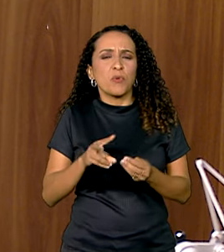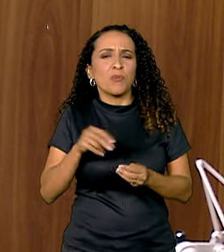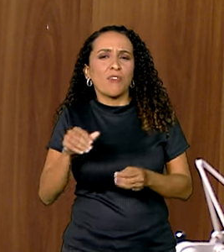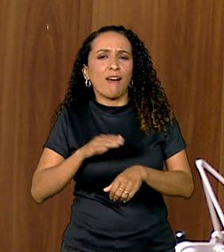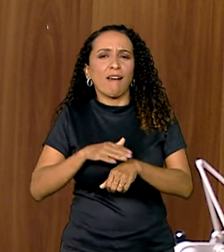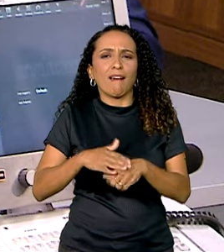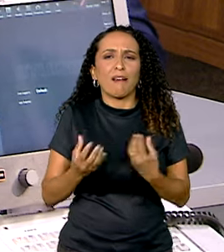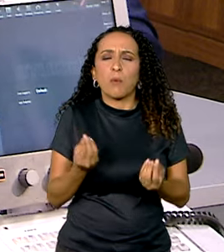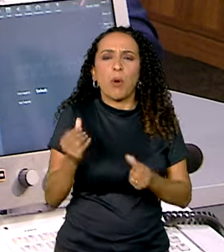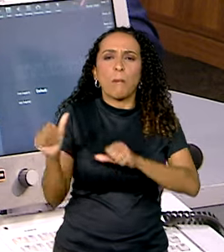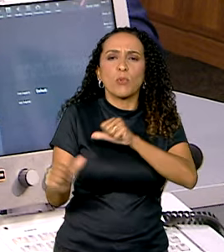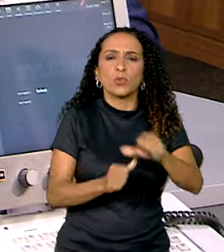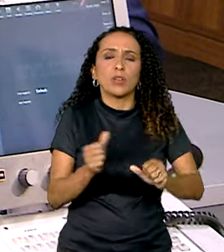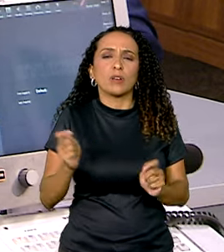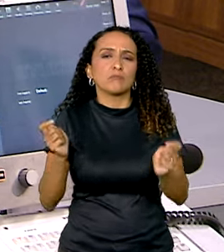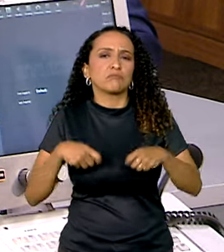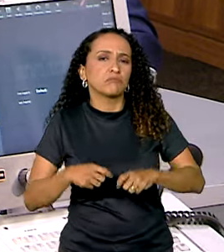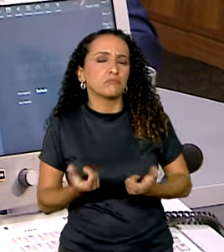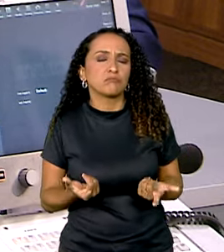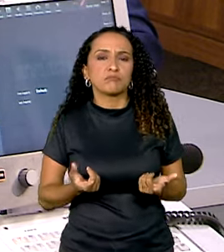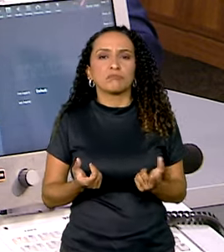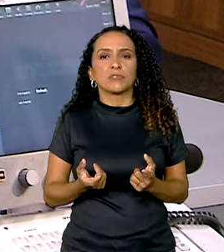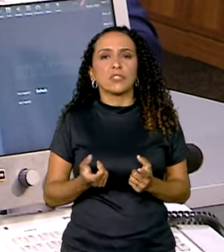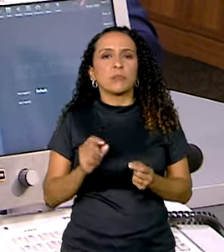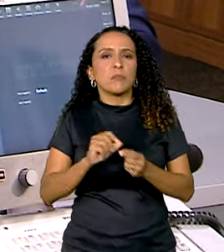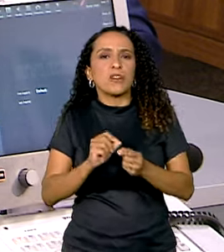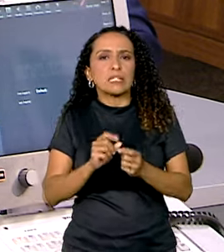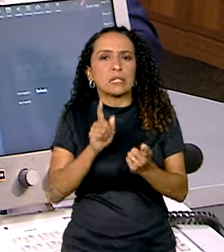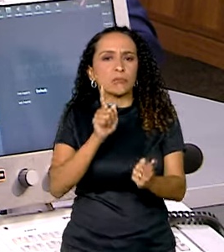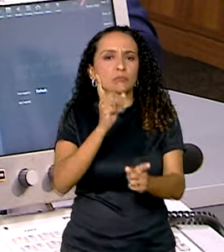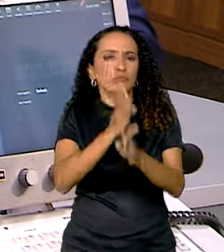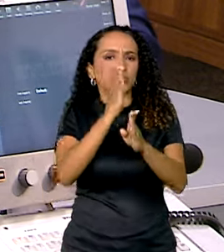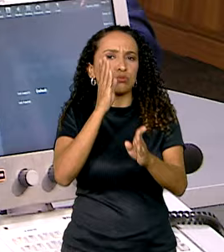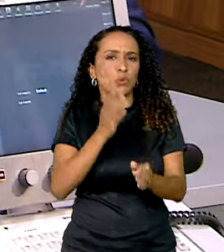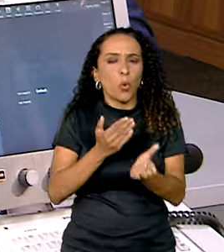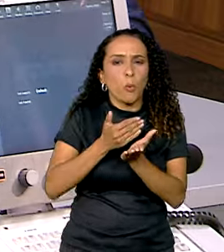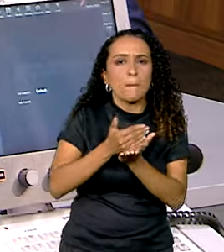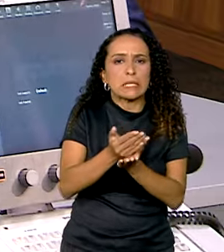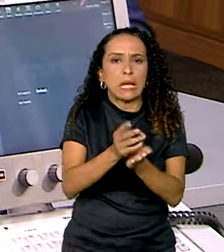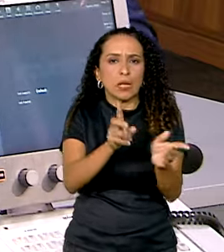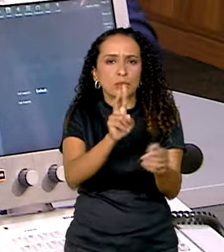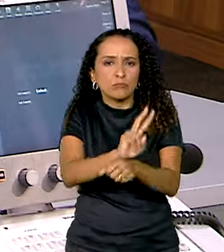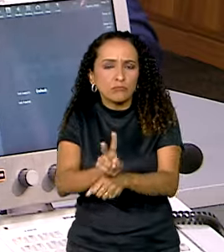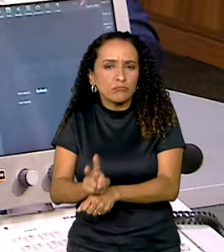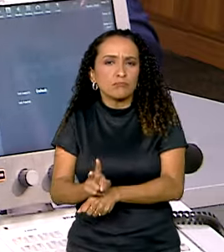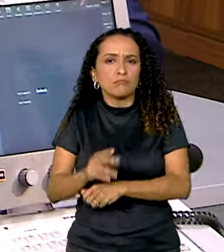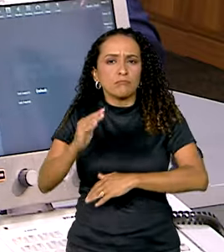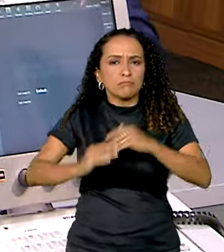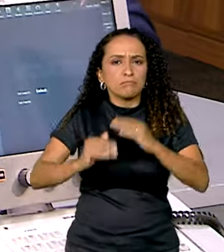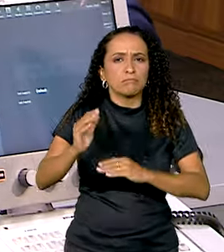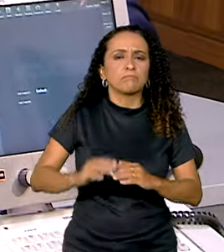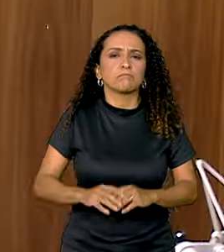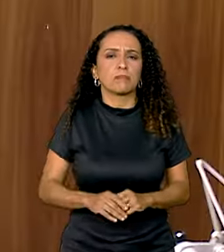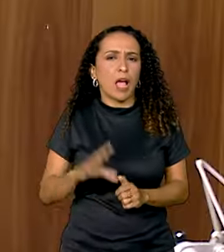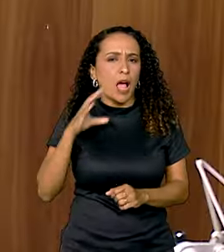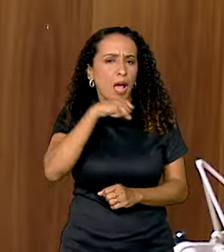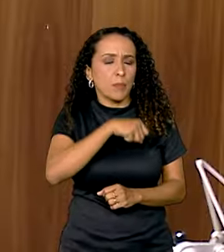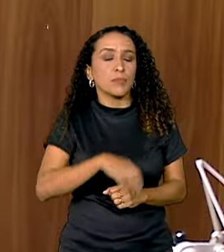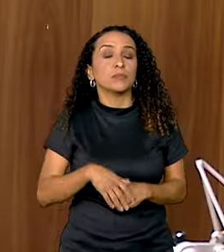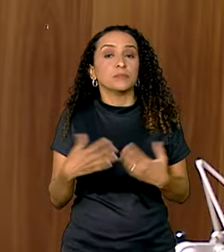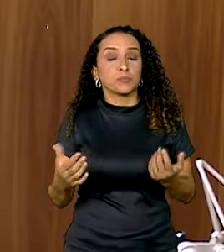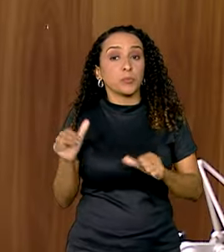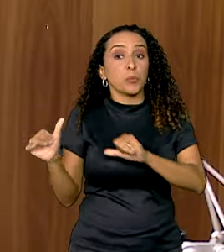funcionar e quais são as mudanças previstas para fazer diagnóstico e início de tratamentos com especialistas de forma mais rápida? A